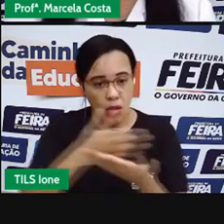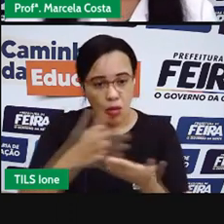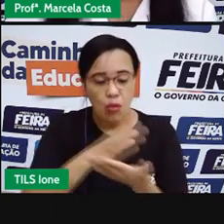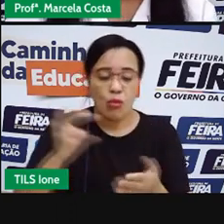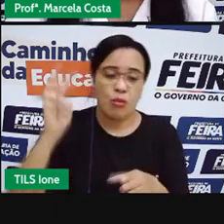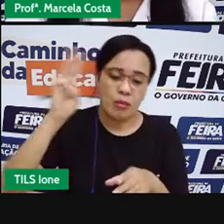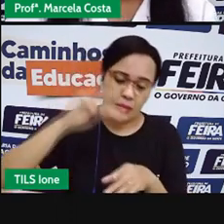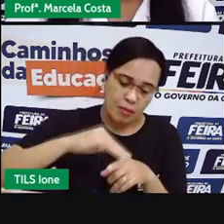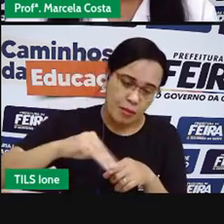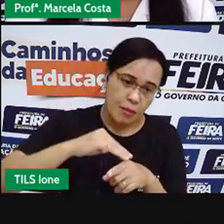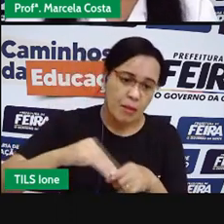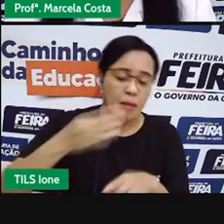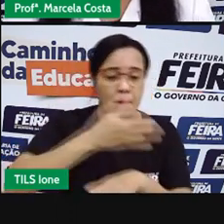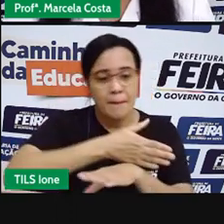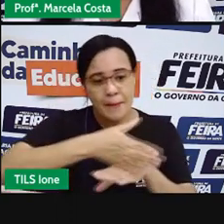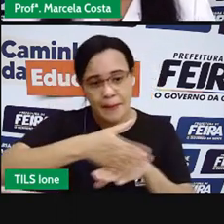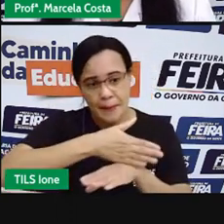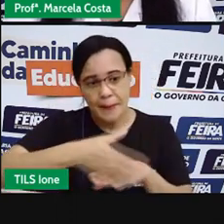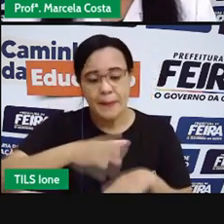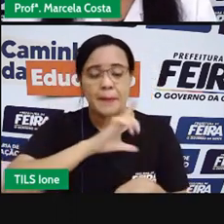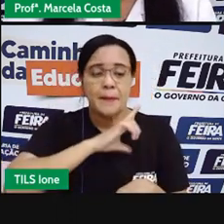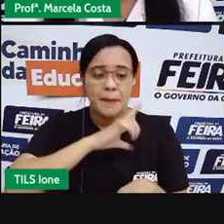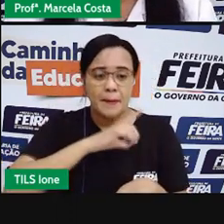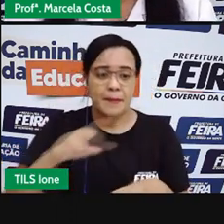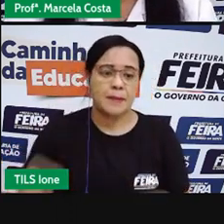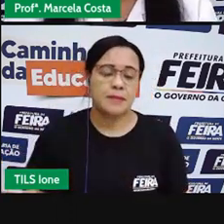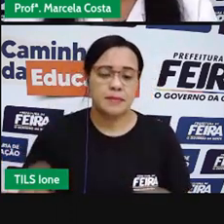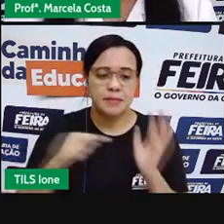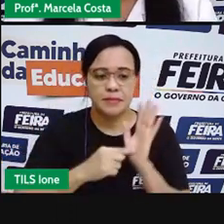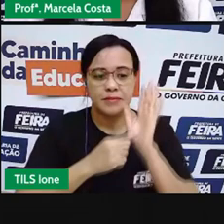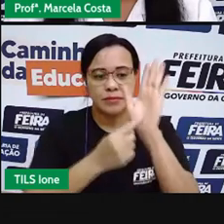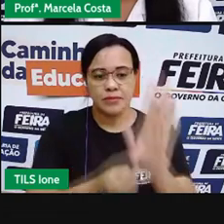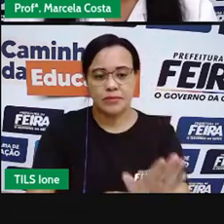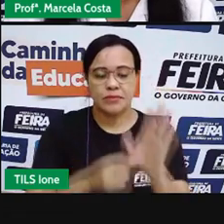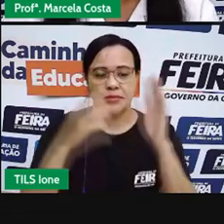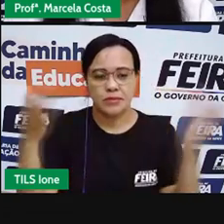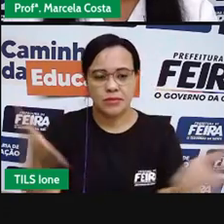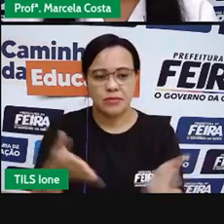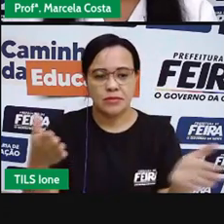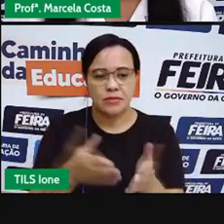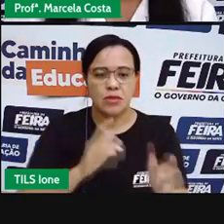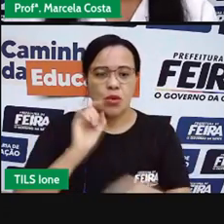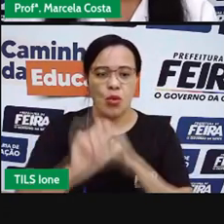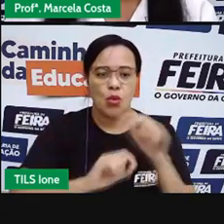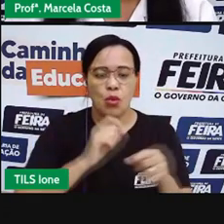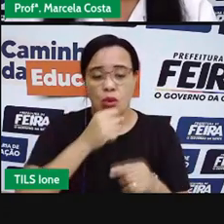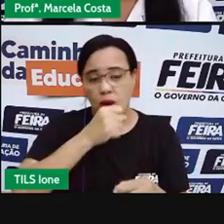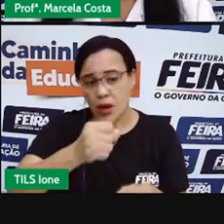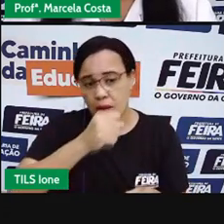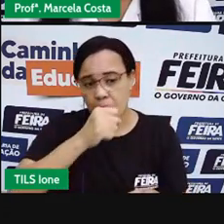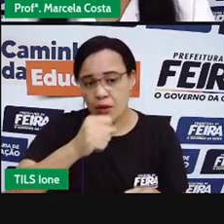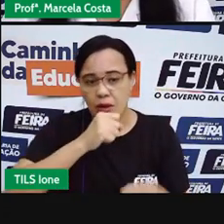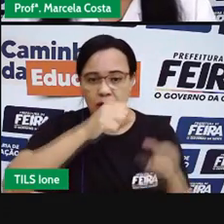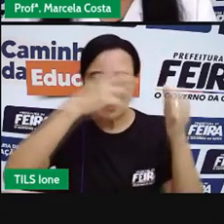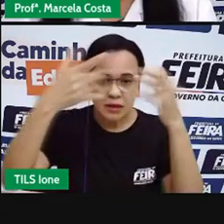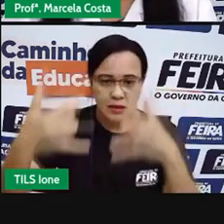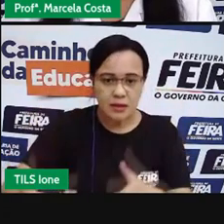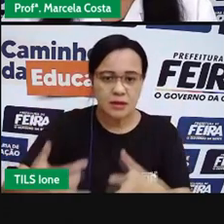marrons, outros brancos. Vou mostrar para vocês agora uma reportagem